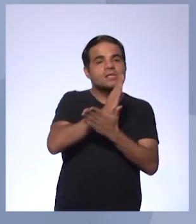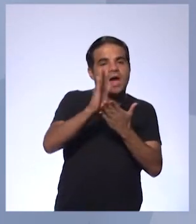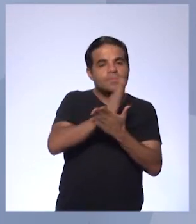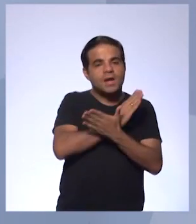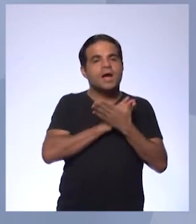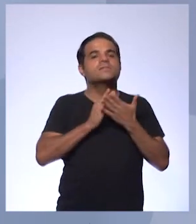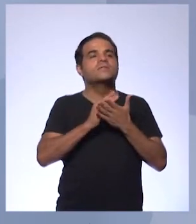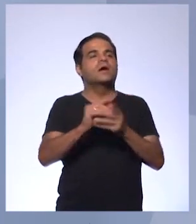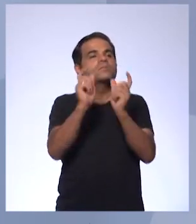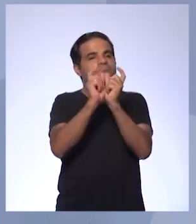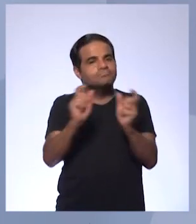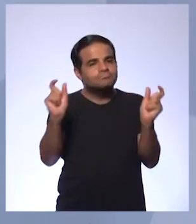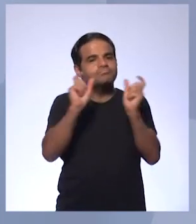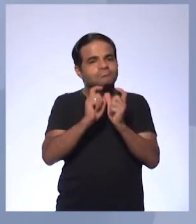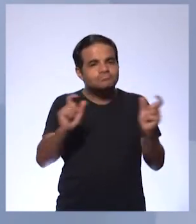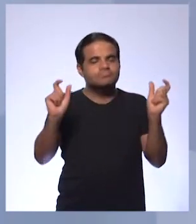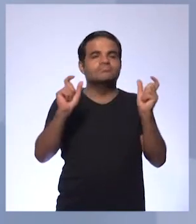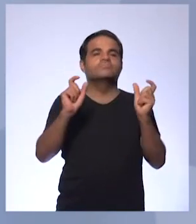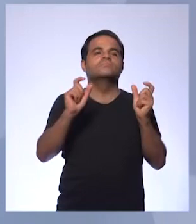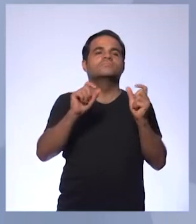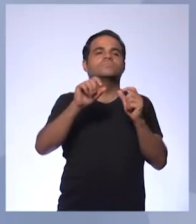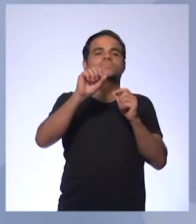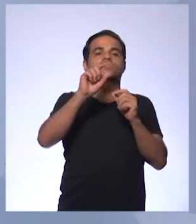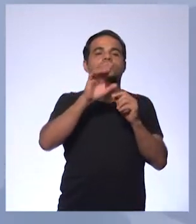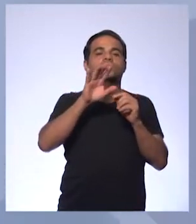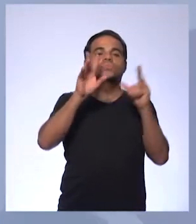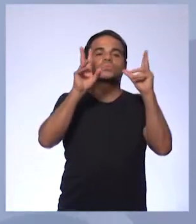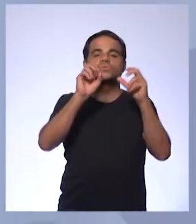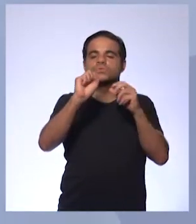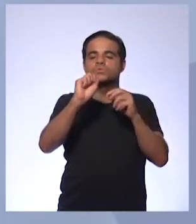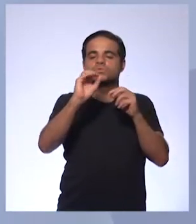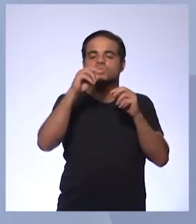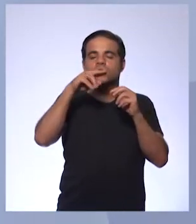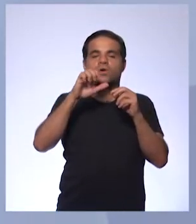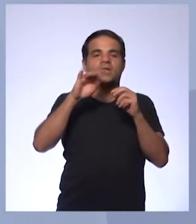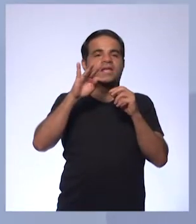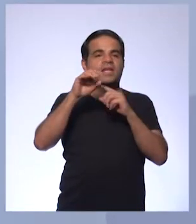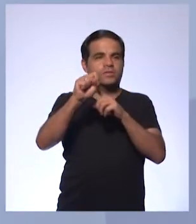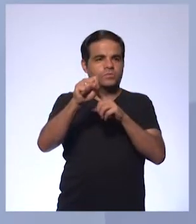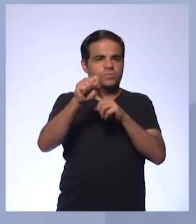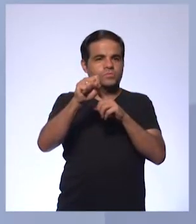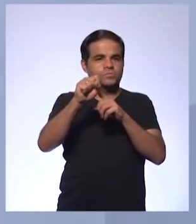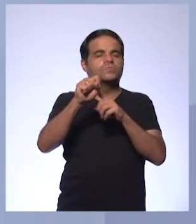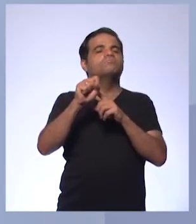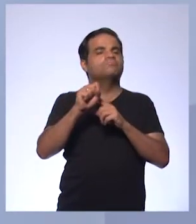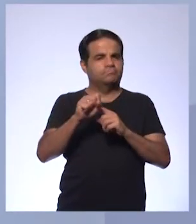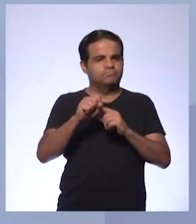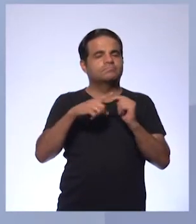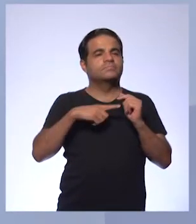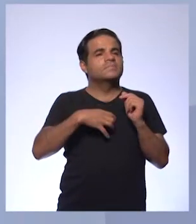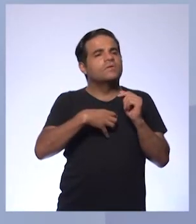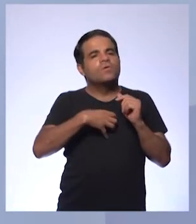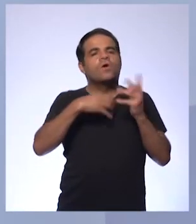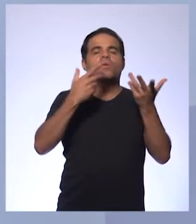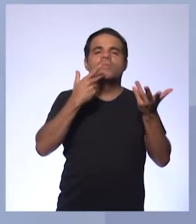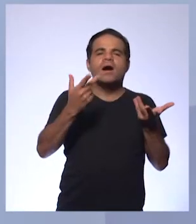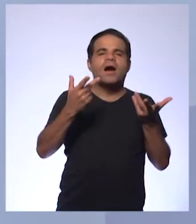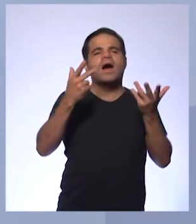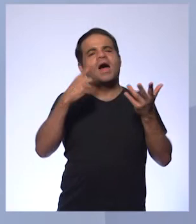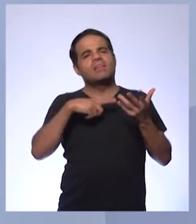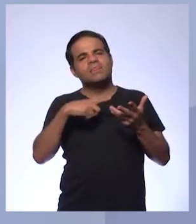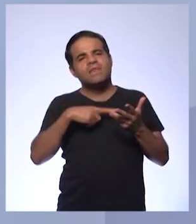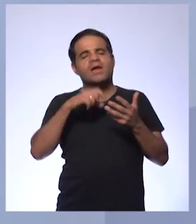estas estrofes. O soneto sempre vai ter essa forma. Não vem me pensar assim,